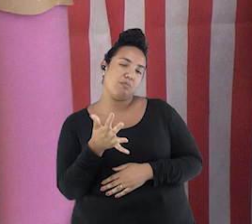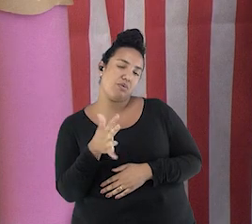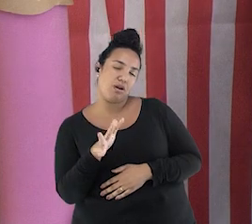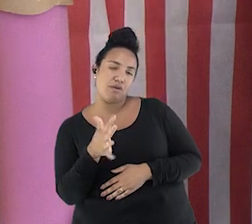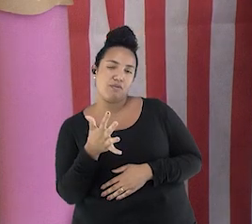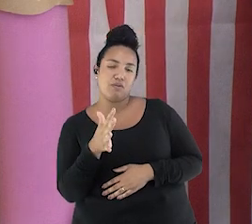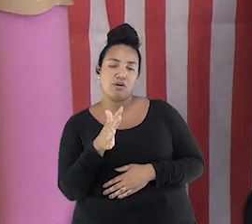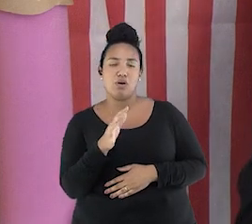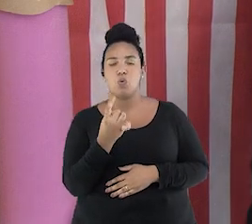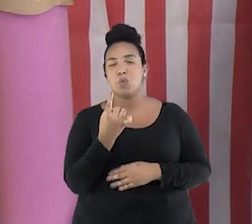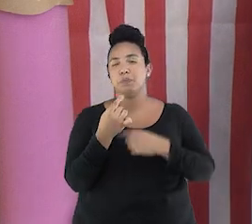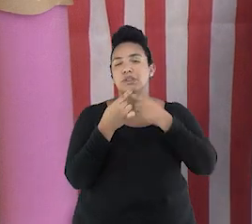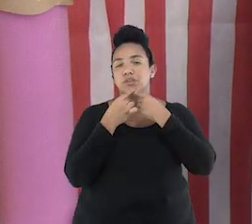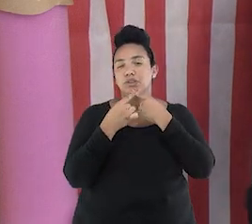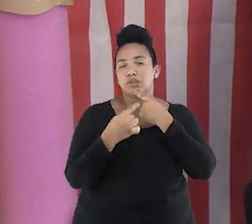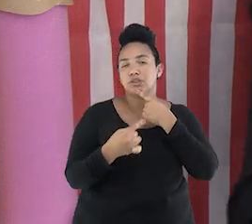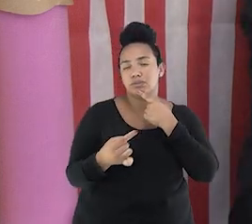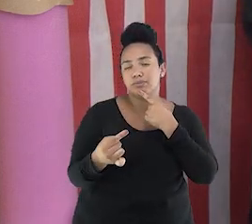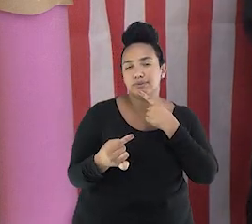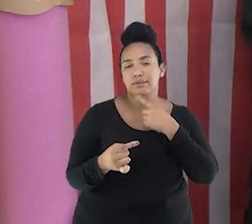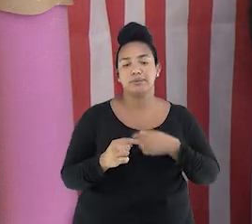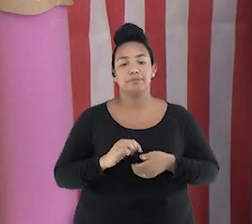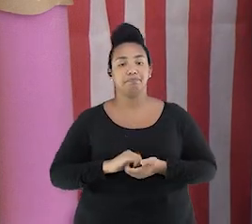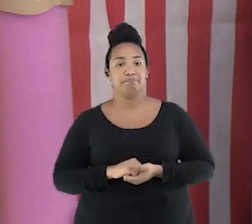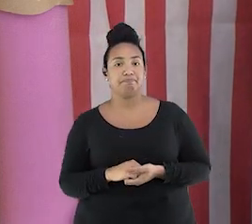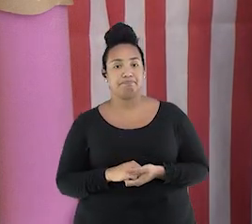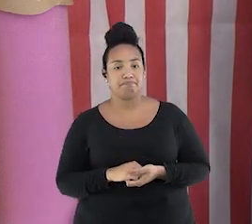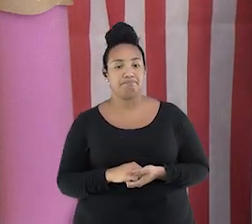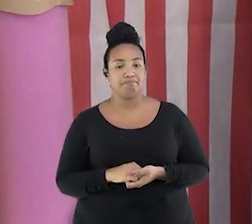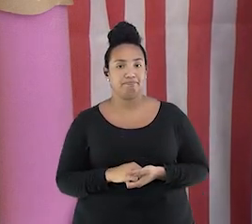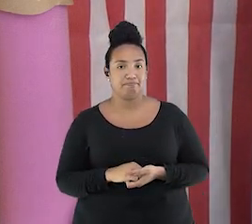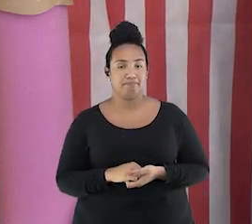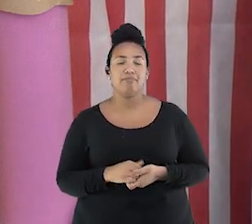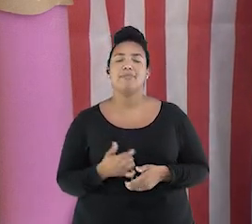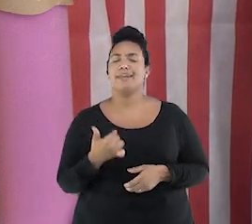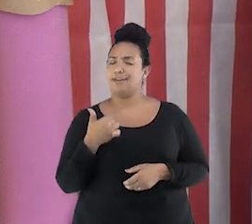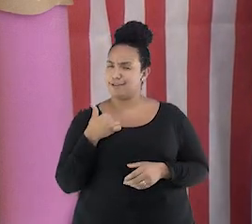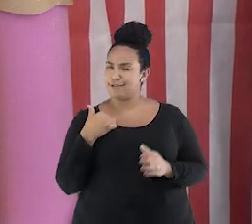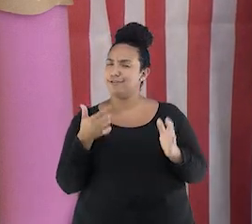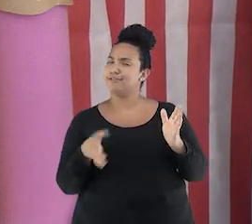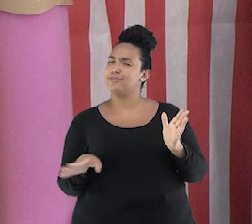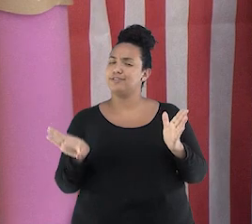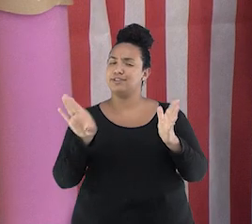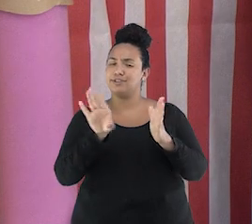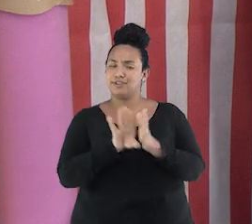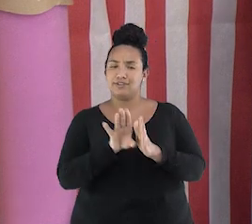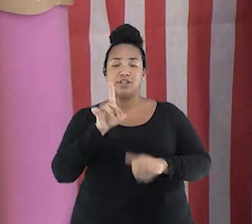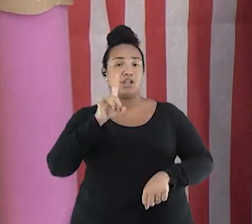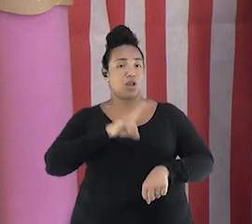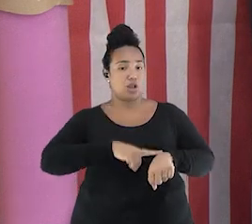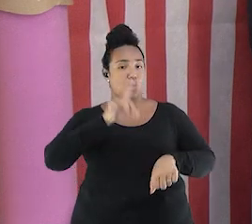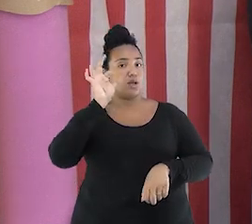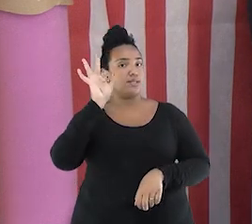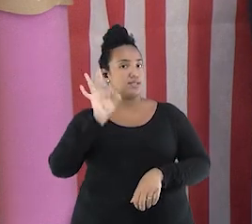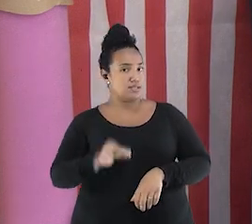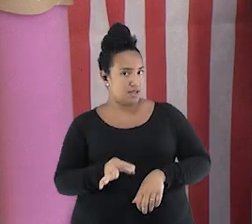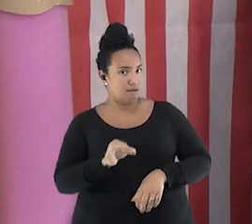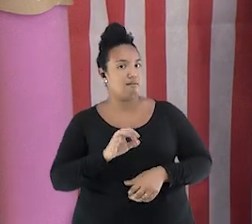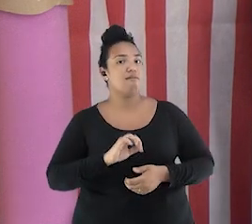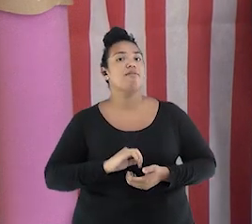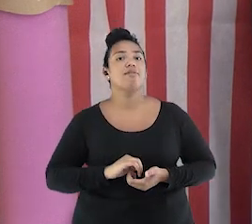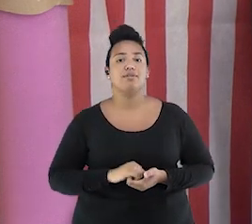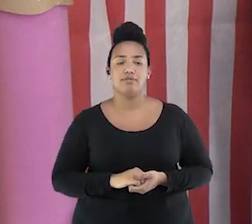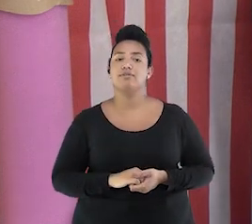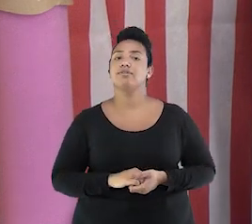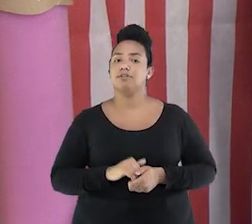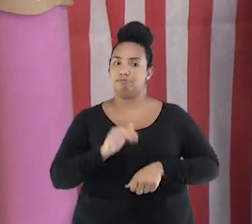faltasse ainda uma semana. Juro que vou chegar na hora, disse para